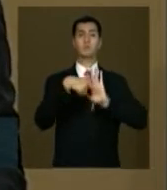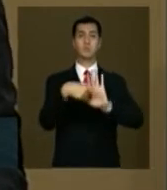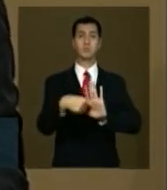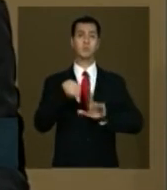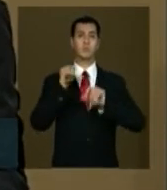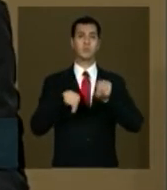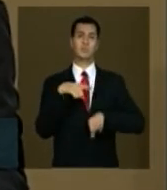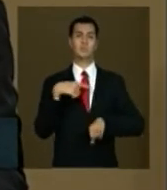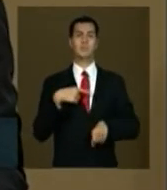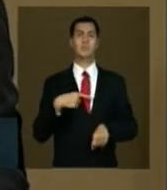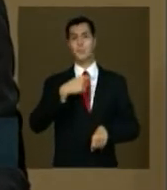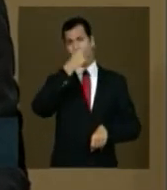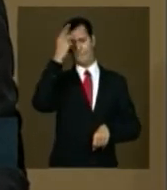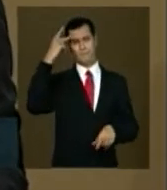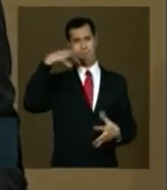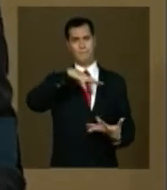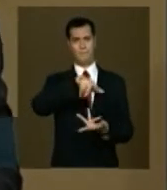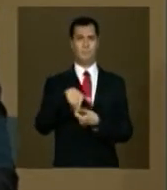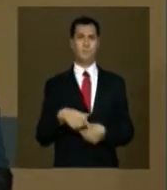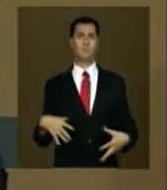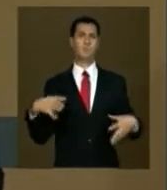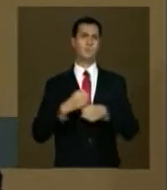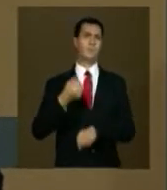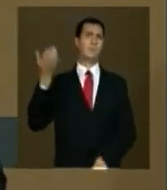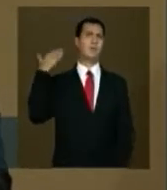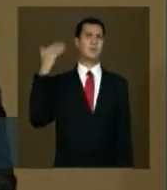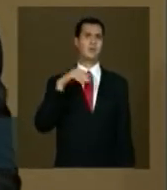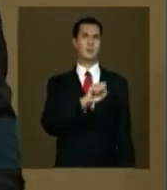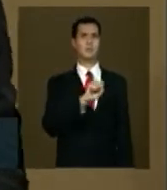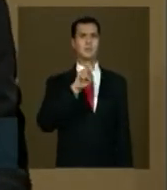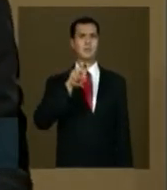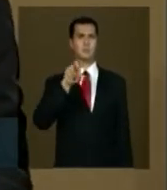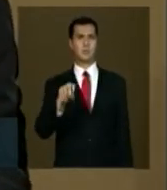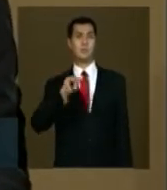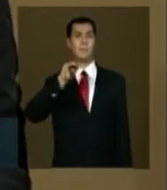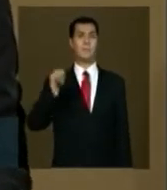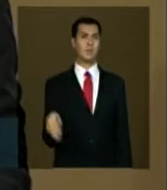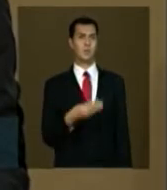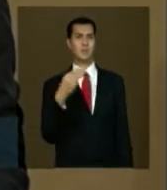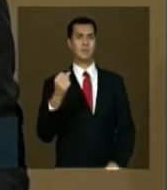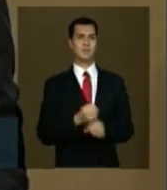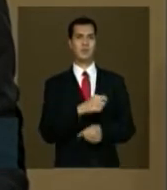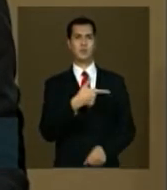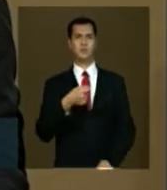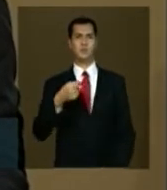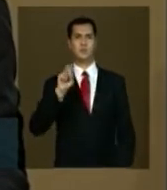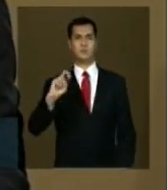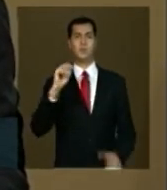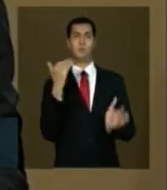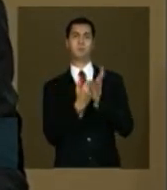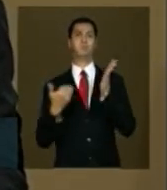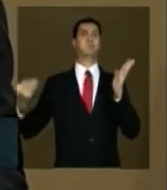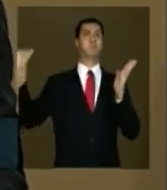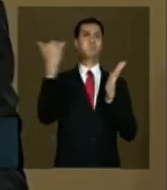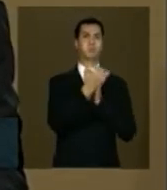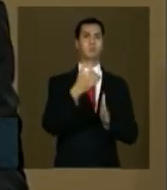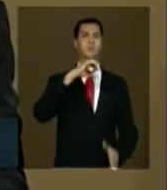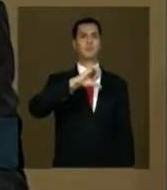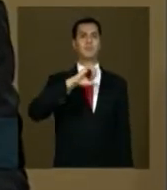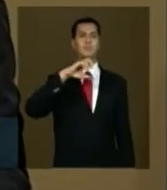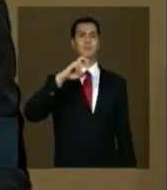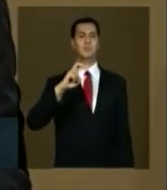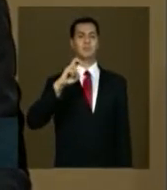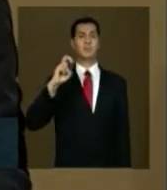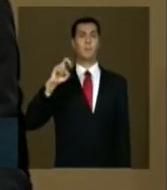de desnutrição grave passou de 850 milhões em 2005 para 925 milhões em